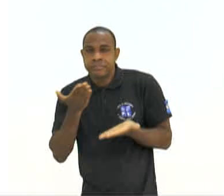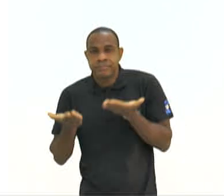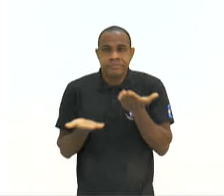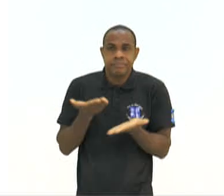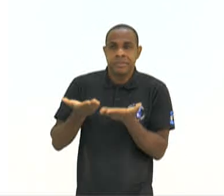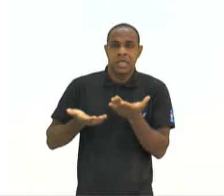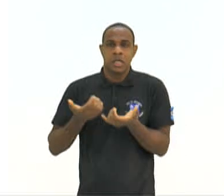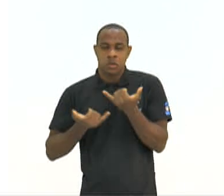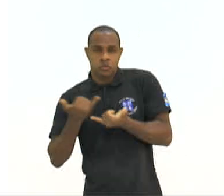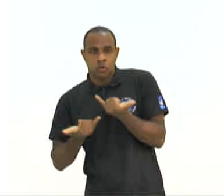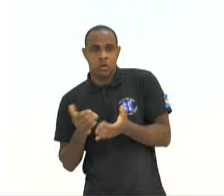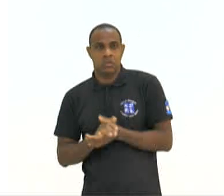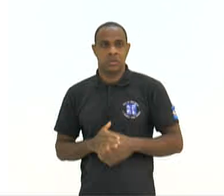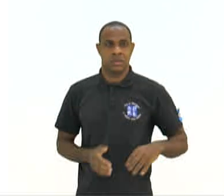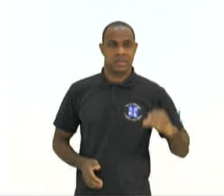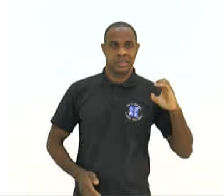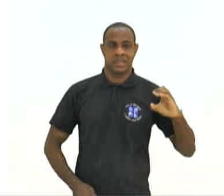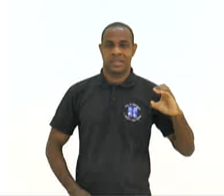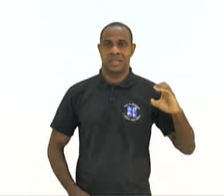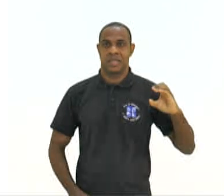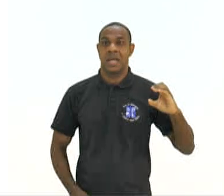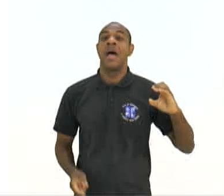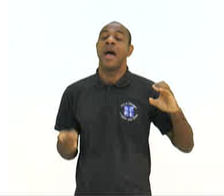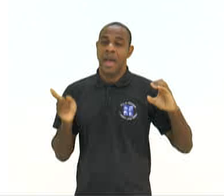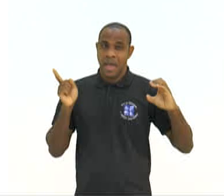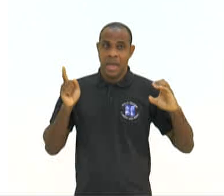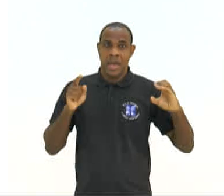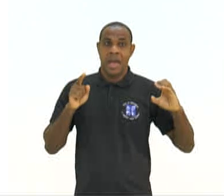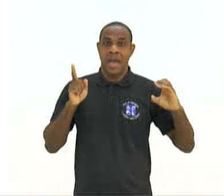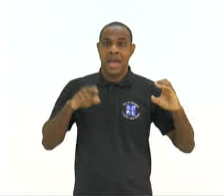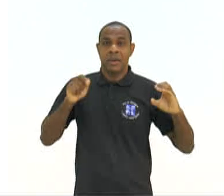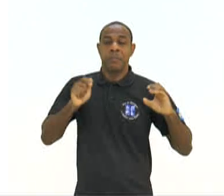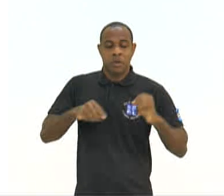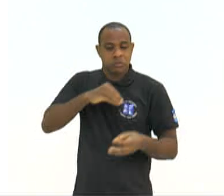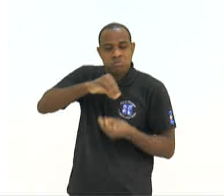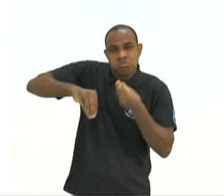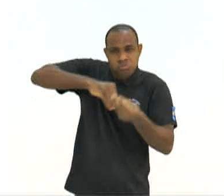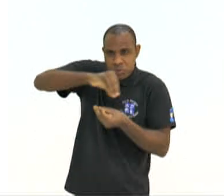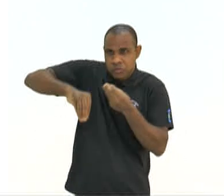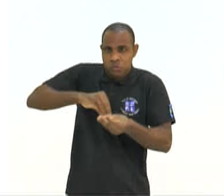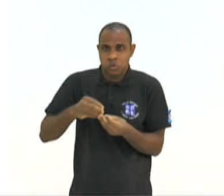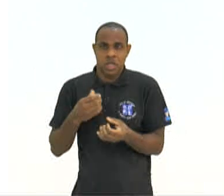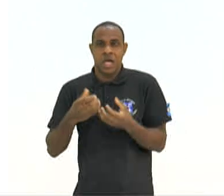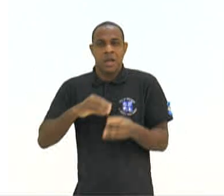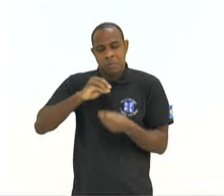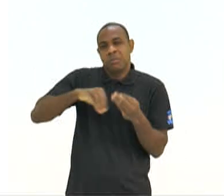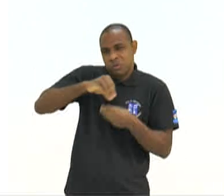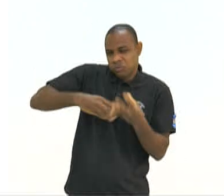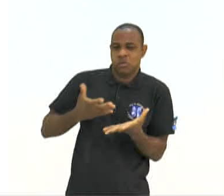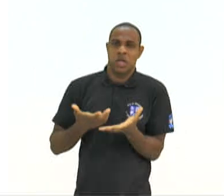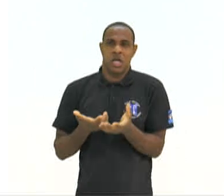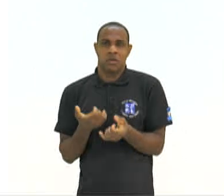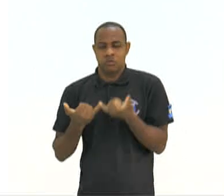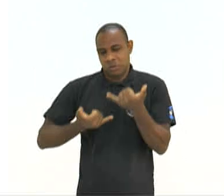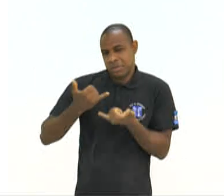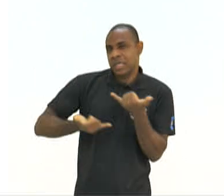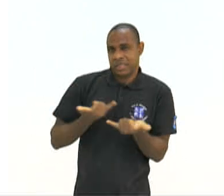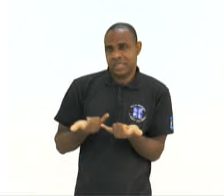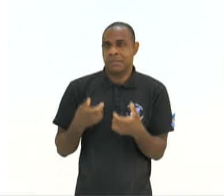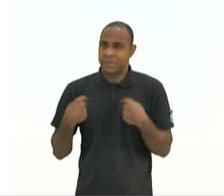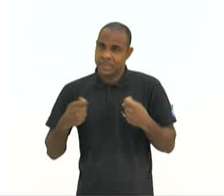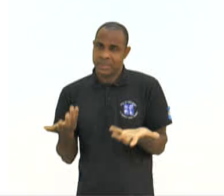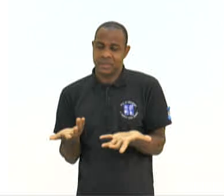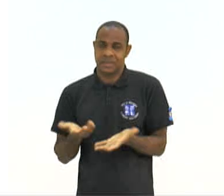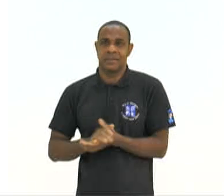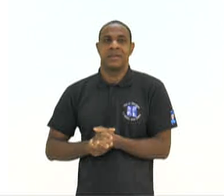games to play. É recomendável que faça uma mistura dos jogos a qual será jogado. Vou dar um tempinho para vocês